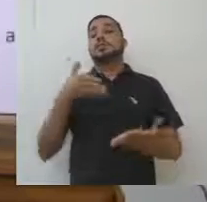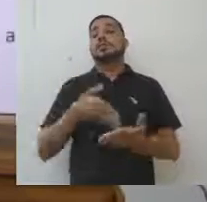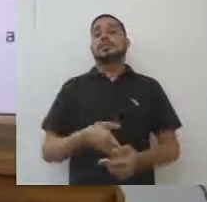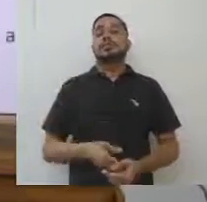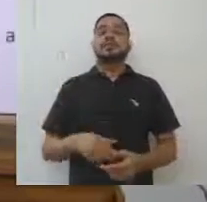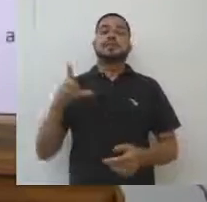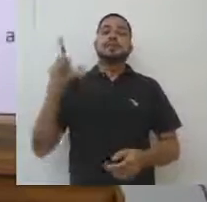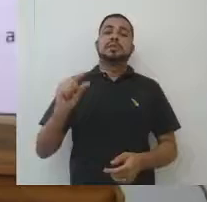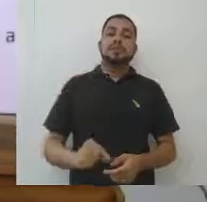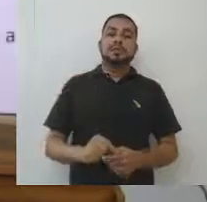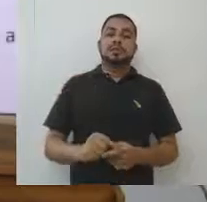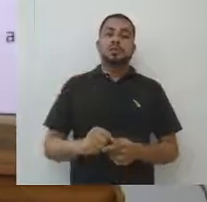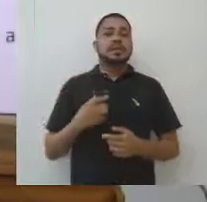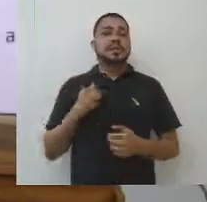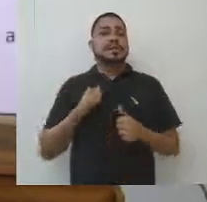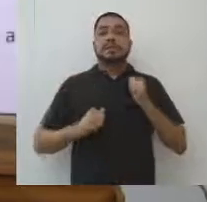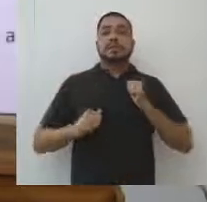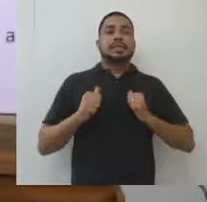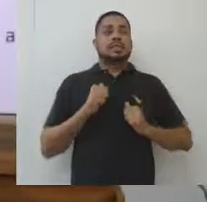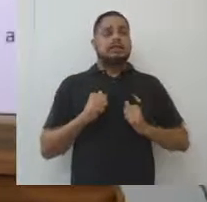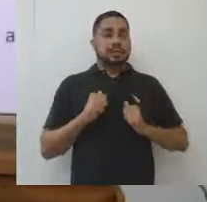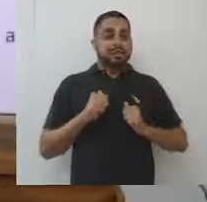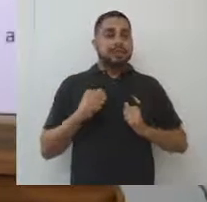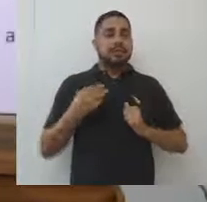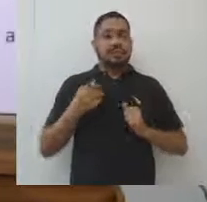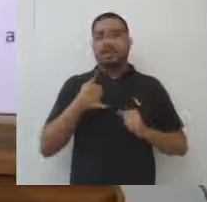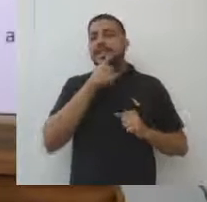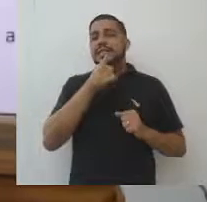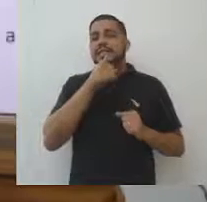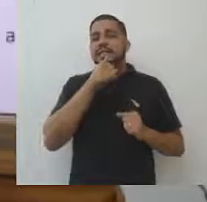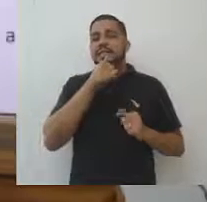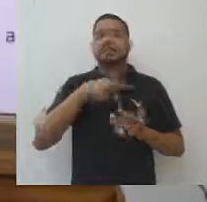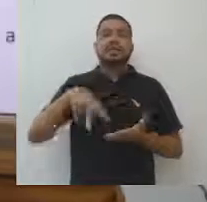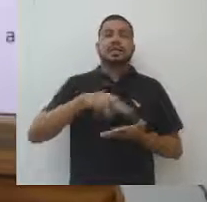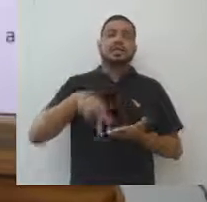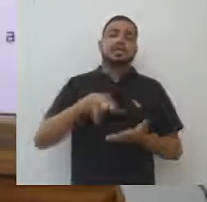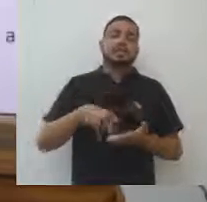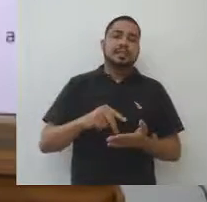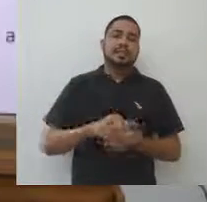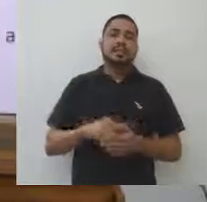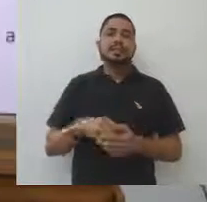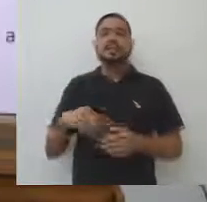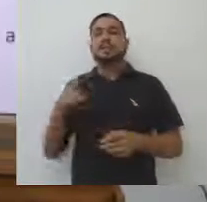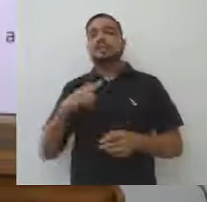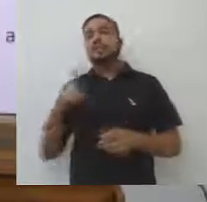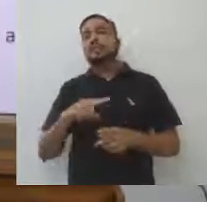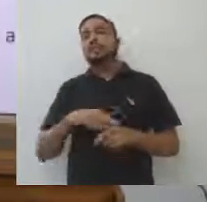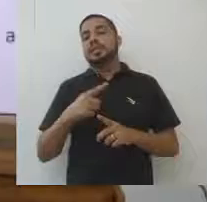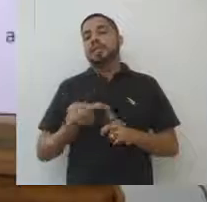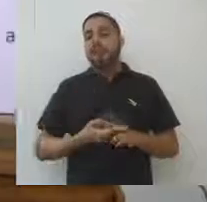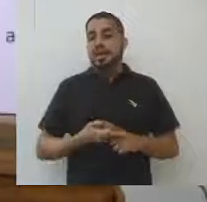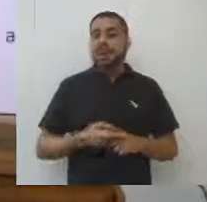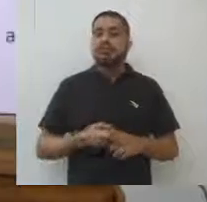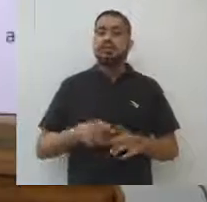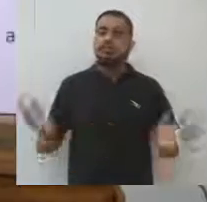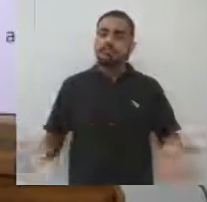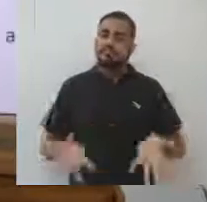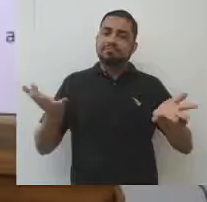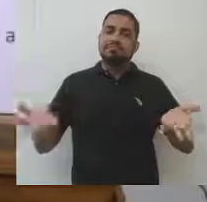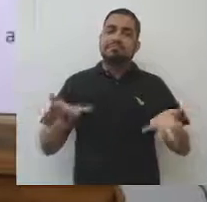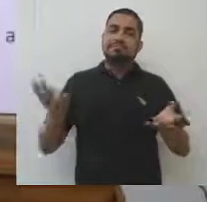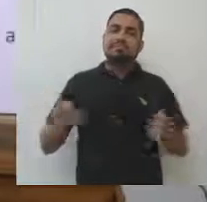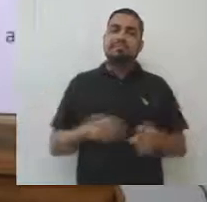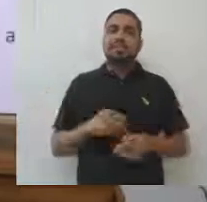último, diminui a ansiedade. E aí eu trouxe até o exemplo das danças grávidas, que elas aumentam a autoestima,